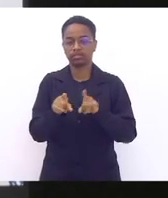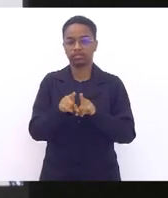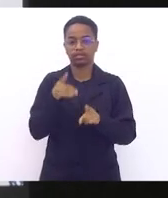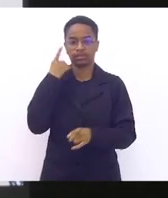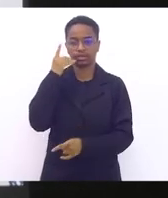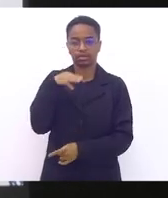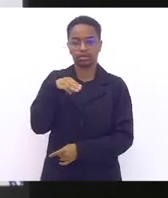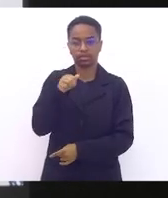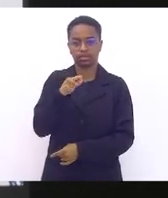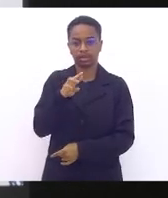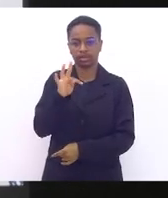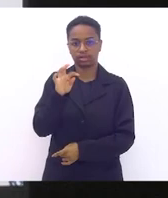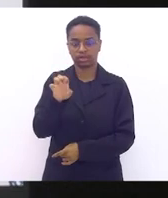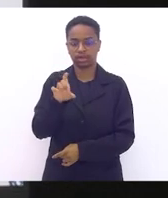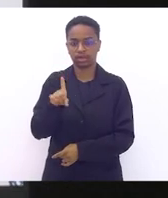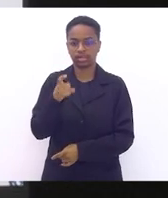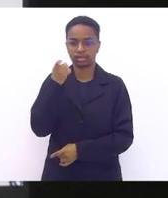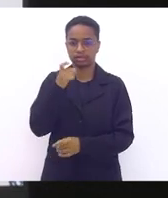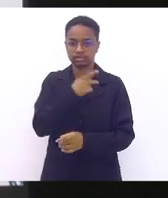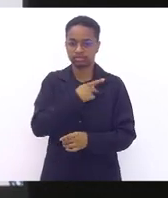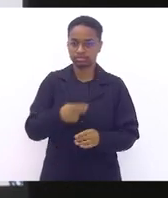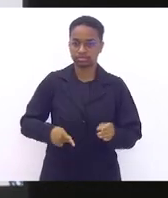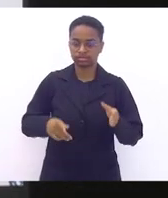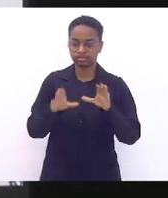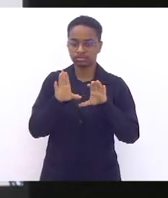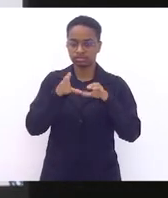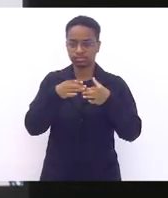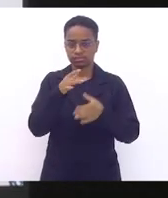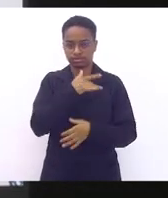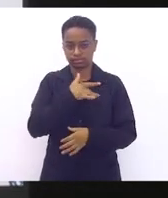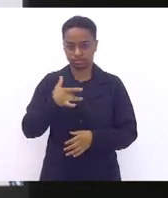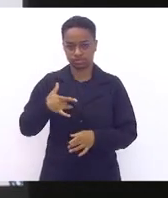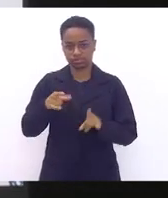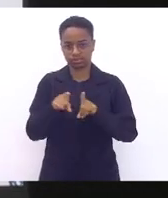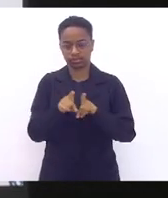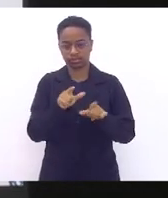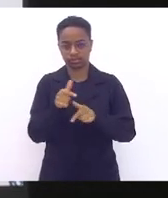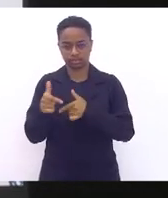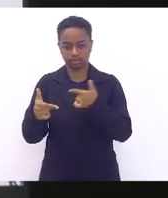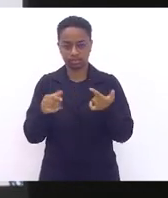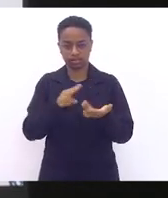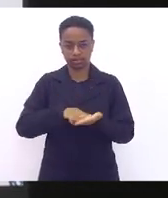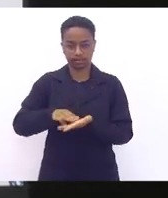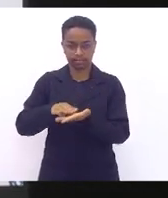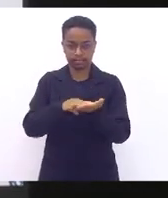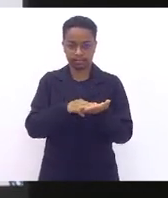era presidente da Comissão de Saúde, outros